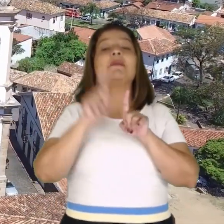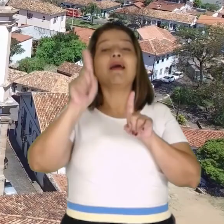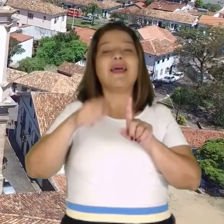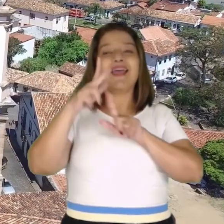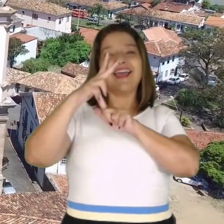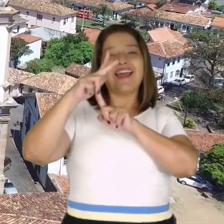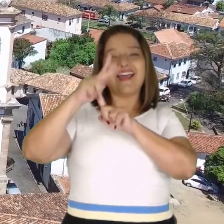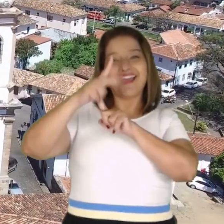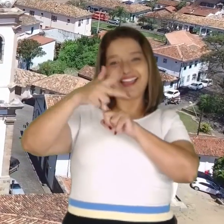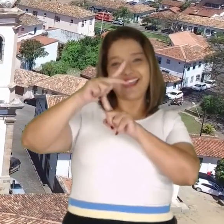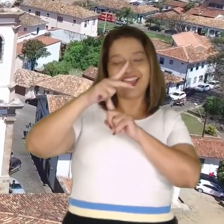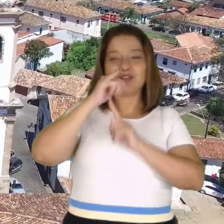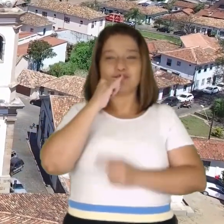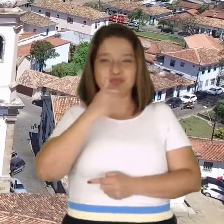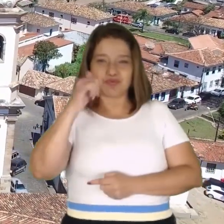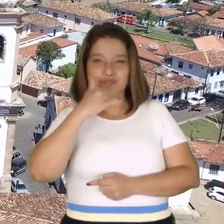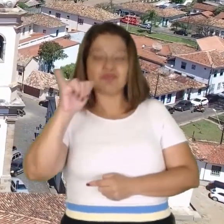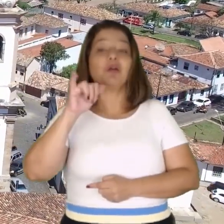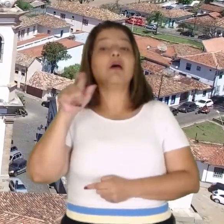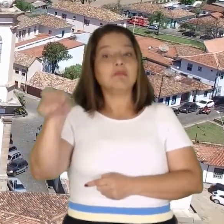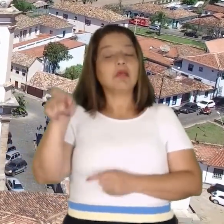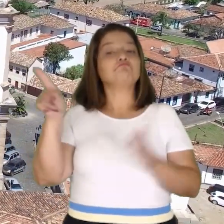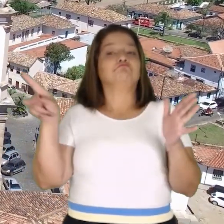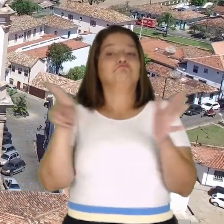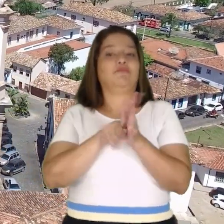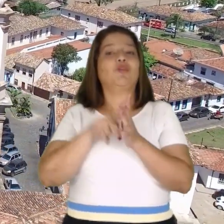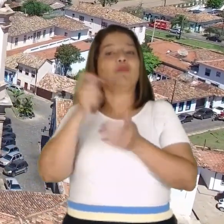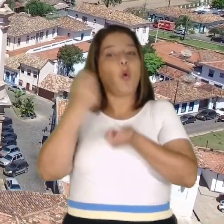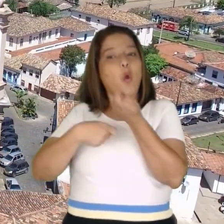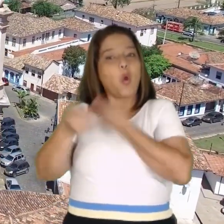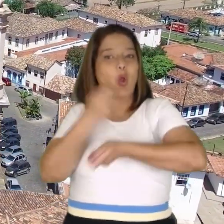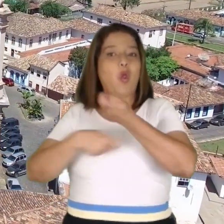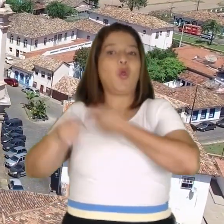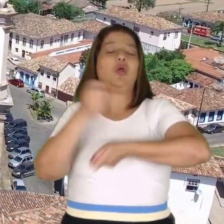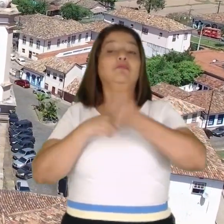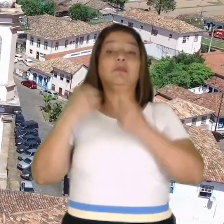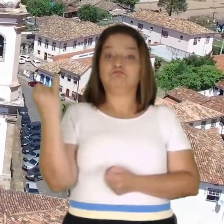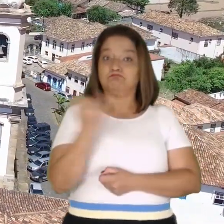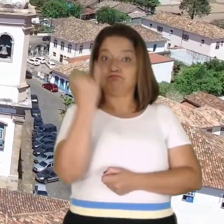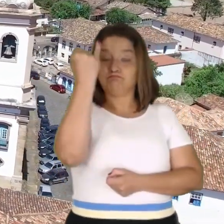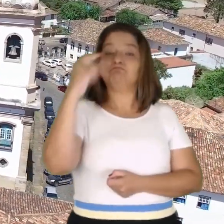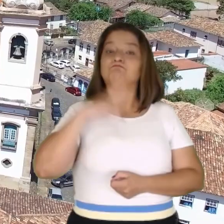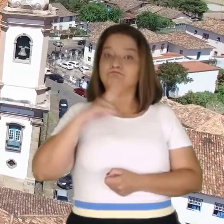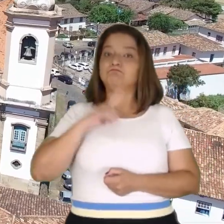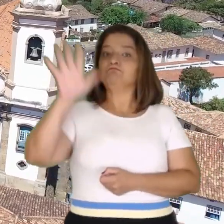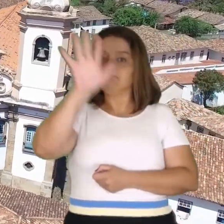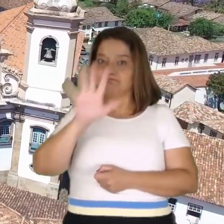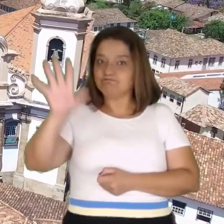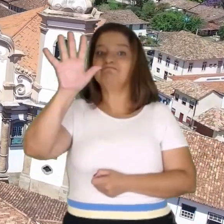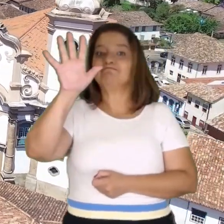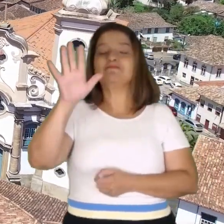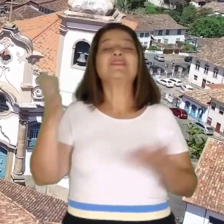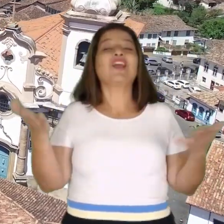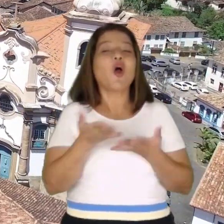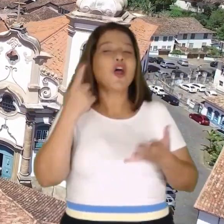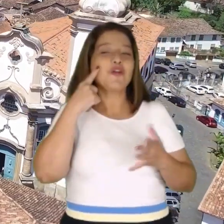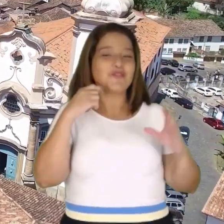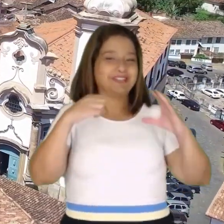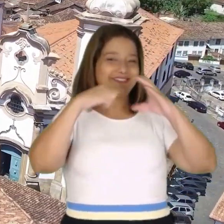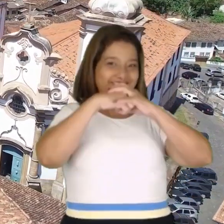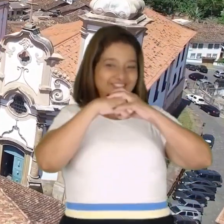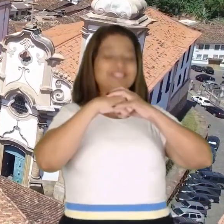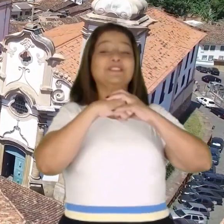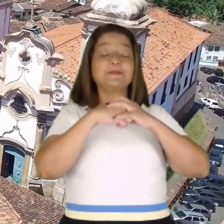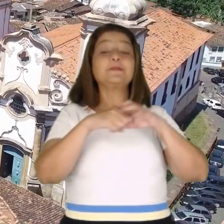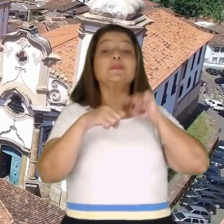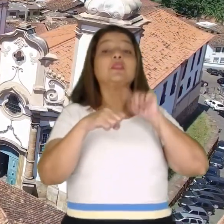a produção de energia eólica são algumas das atividades econômicas importantes nessa